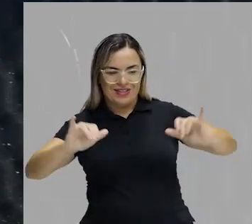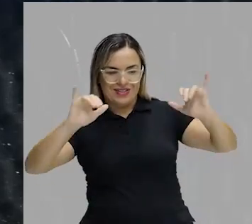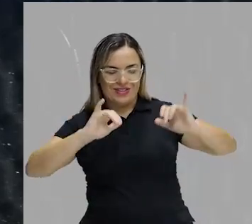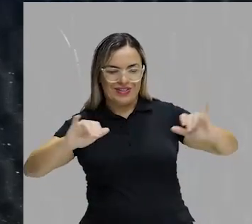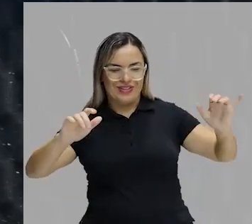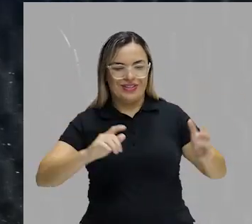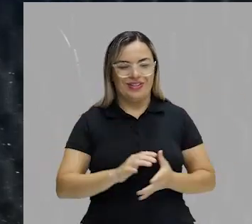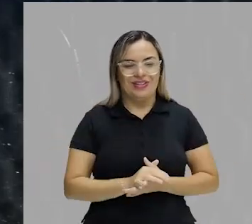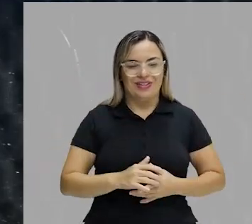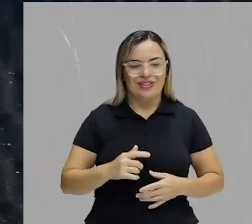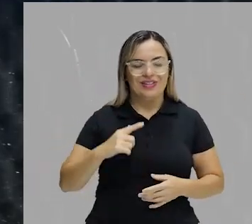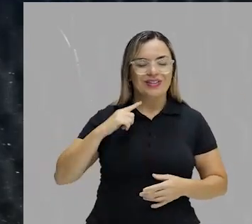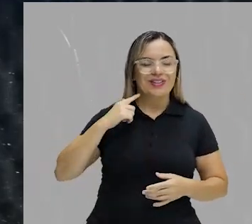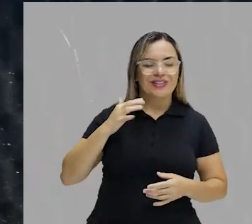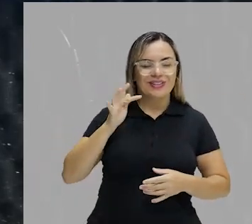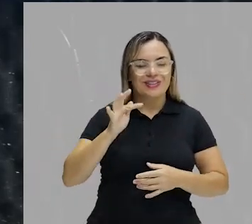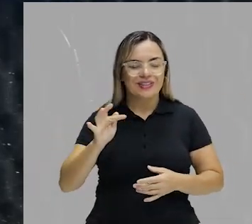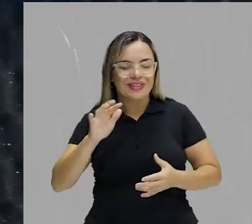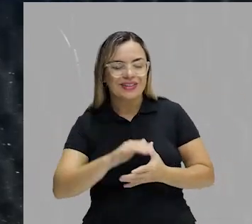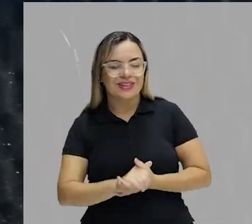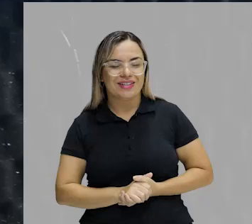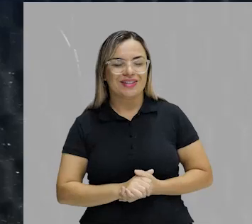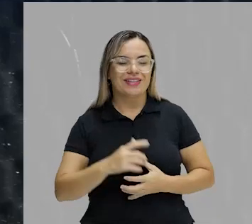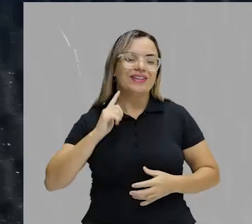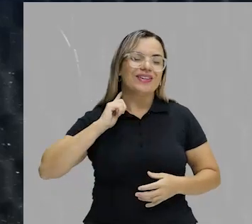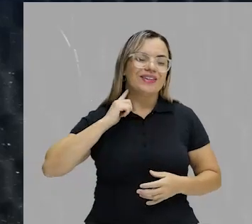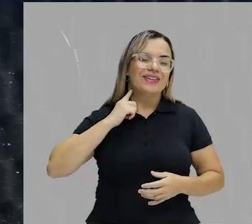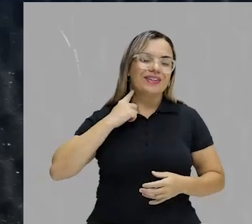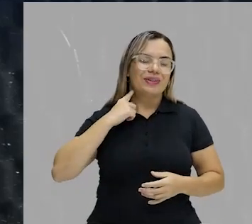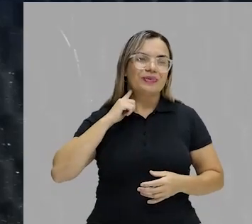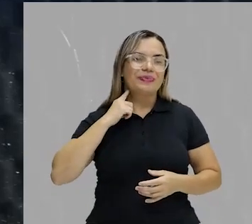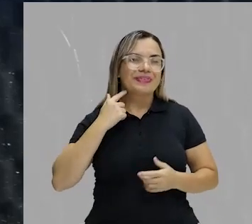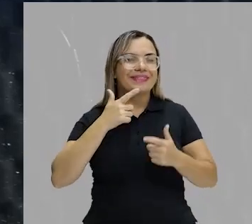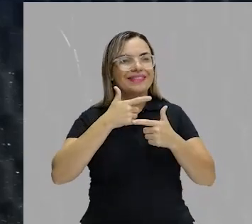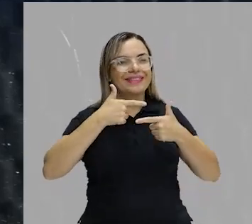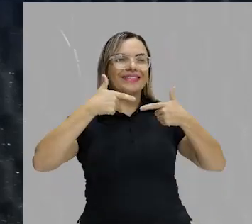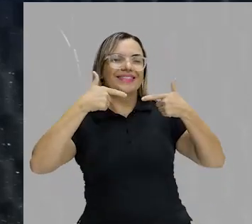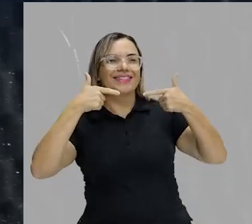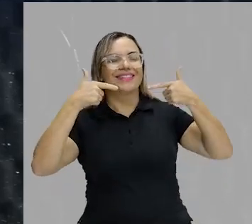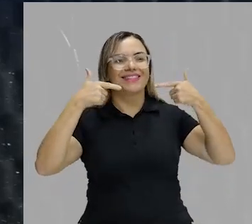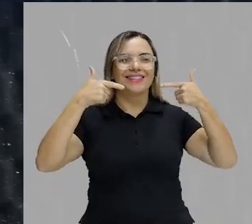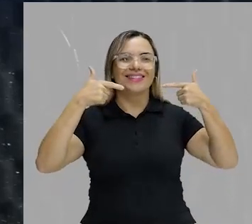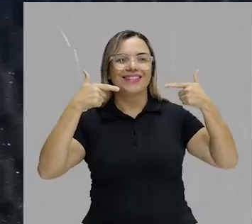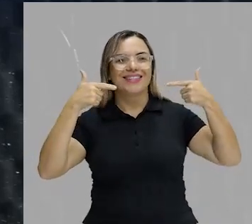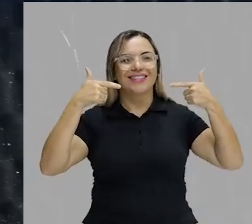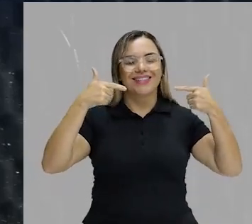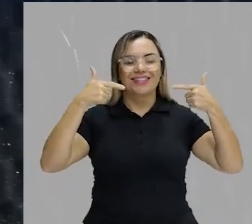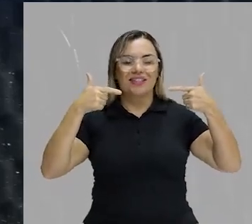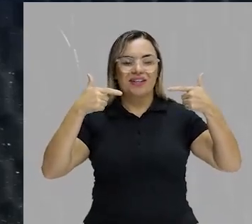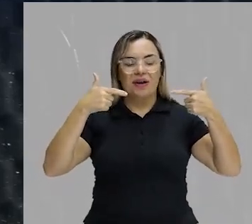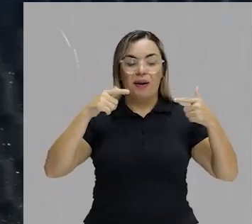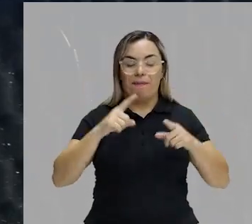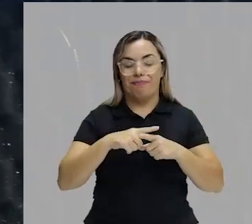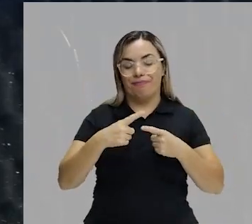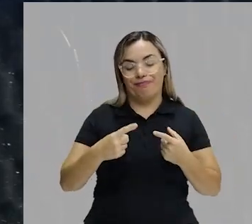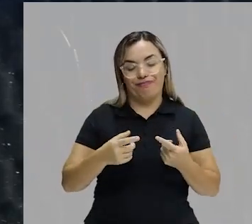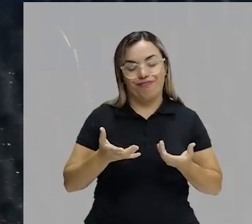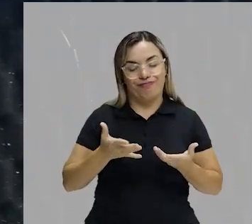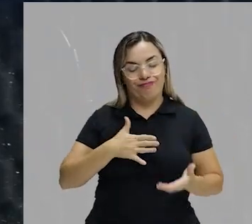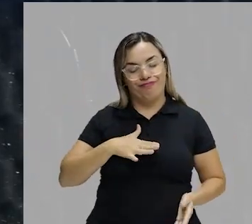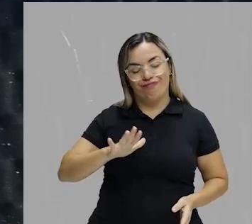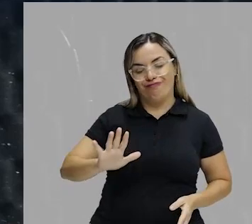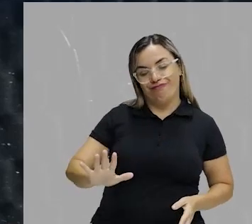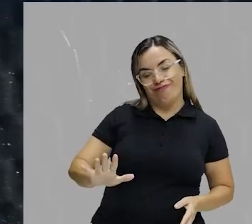quem for. Eu sei que quem é flamenguista deve estar sorrindo e dizendo, tomara, quem não é, fazer o quê, né?